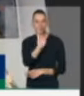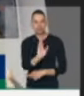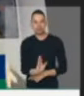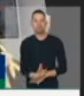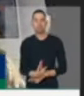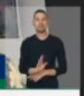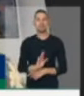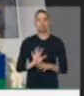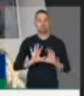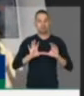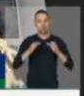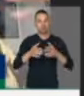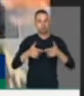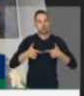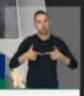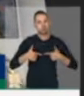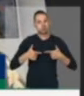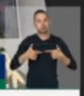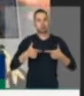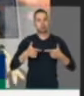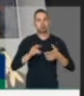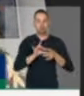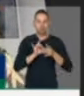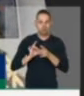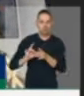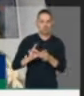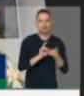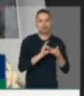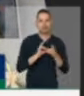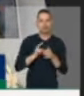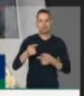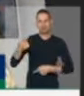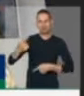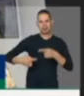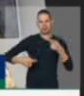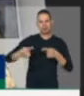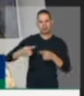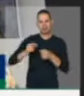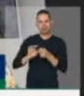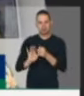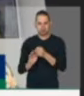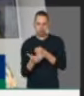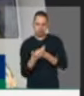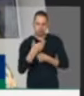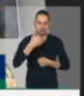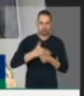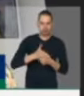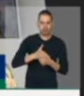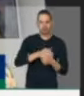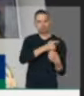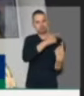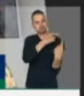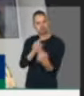frente ampla de unidade contra essa política neofascista e para que a gente possa fazer